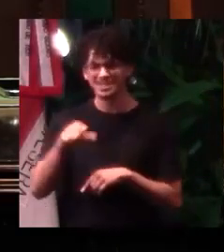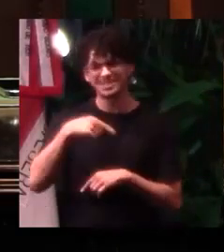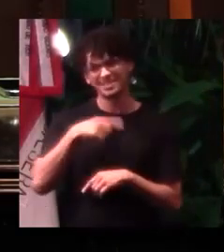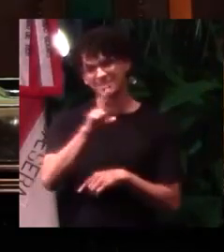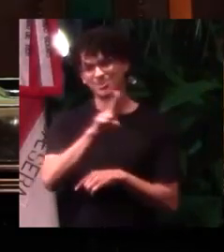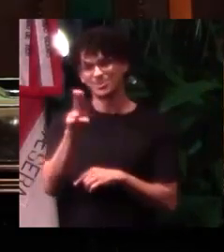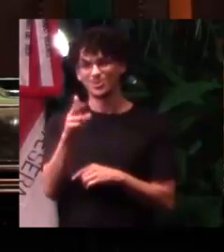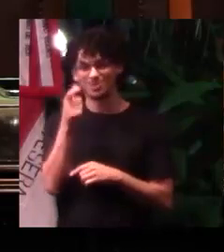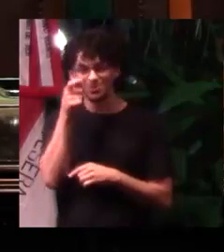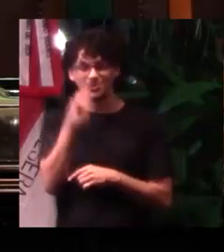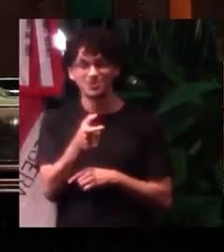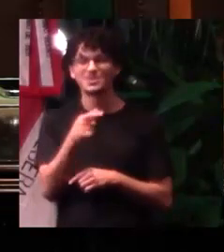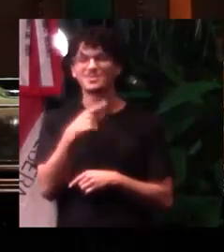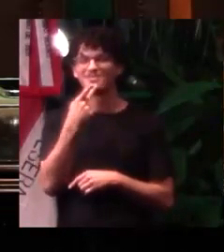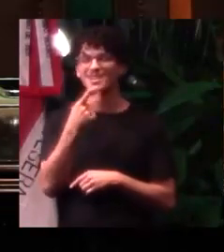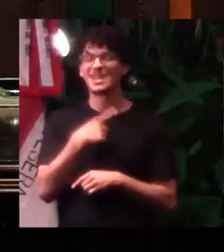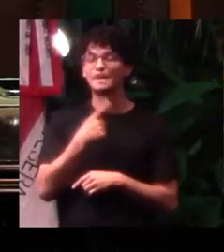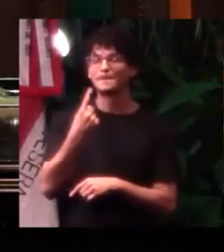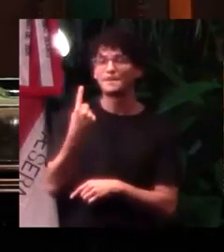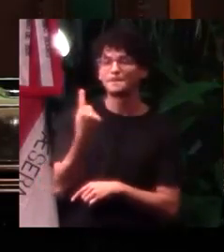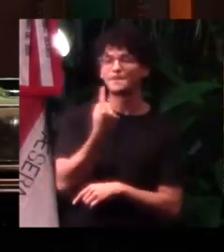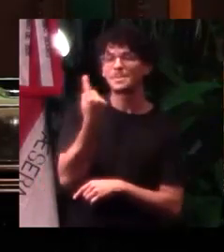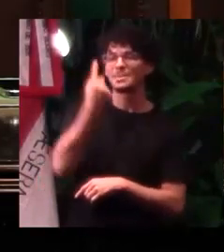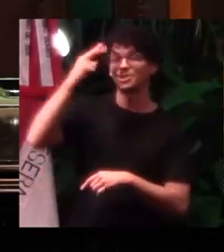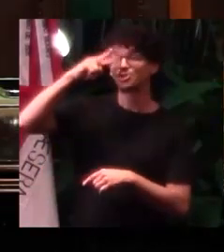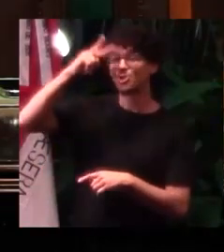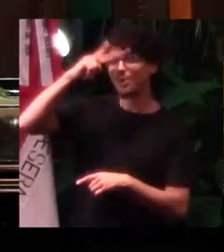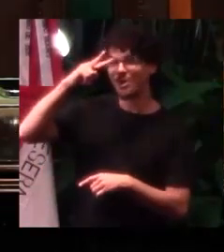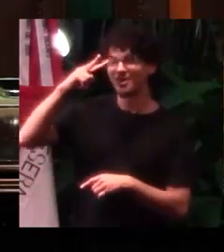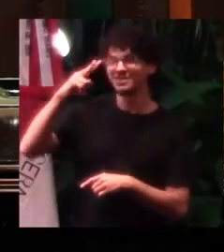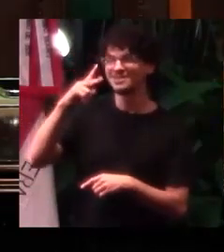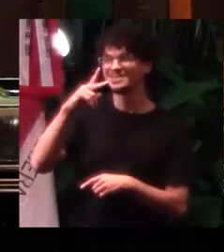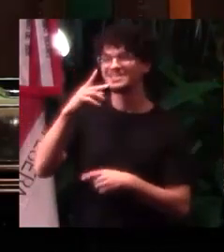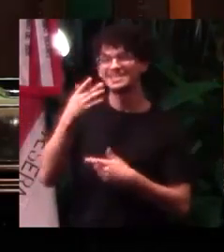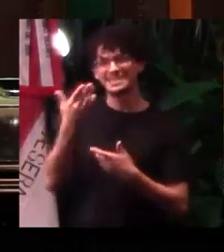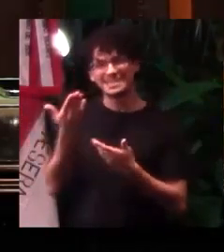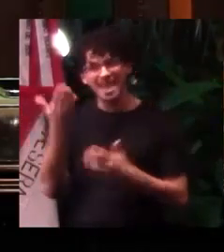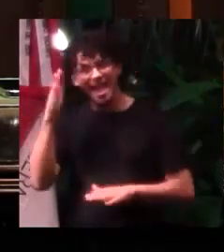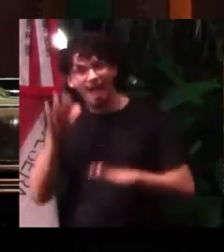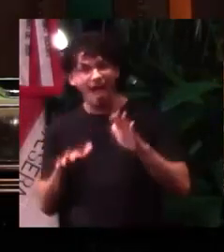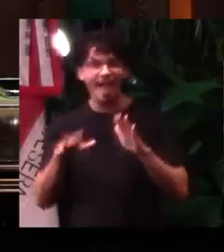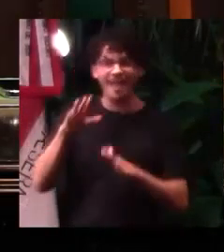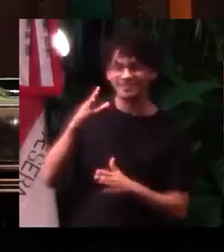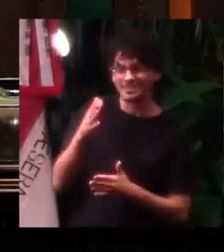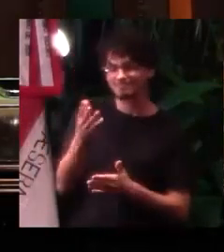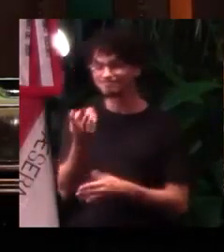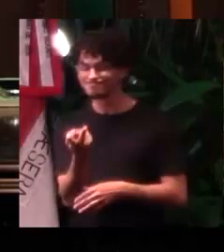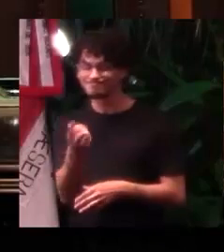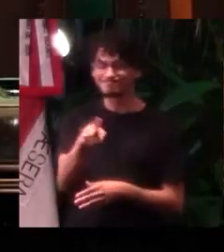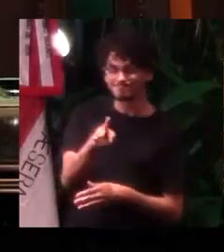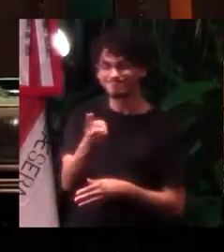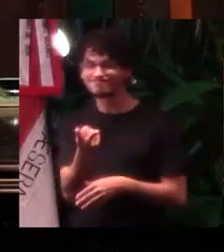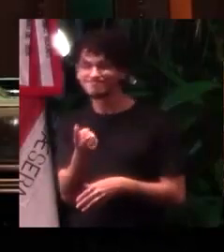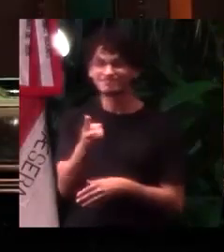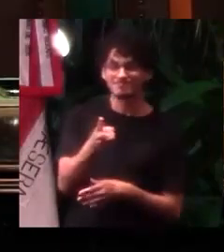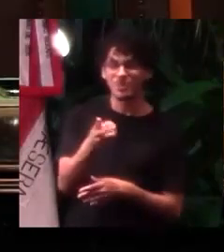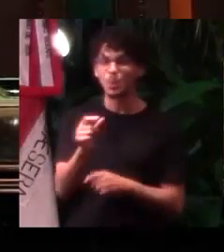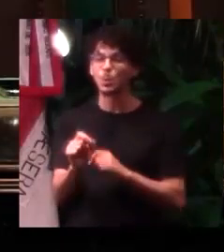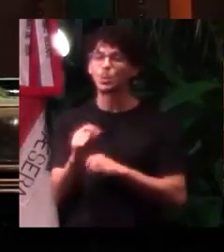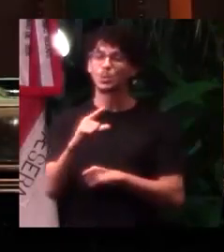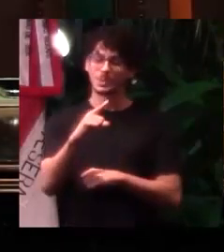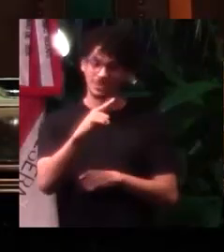interessantíssimo, Primeiras Histórias, né? Talvez aí um pouco já da ambiguidade rosiana, né? Em que tudo é e não